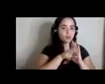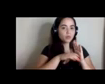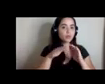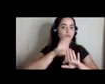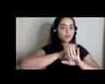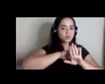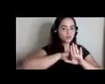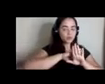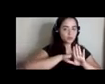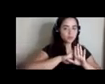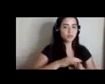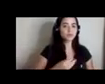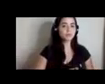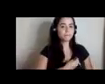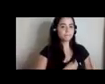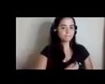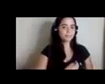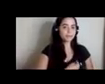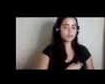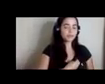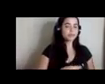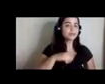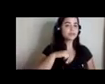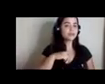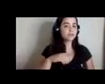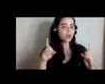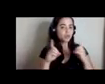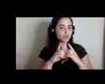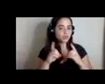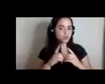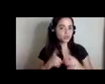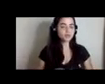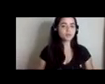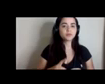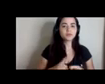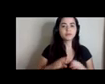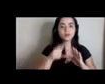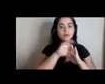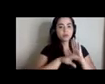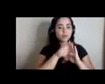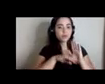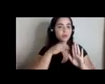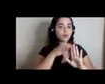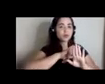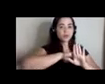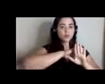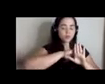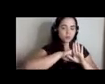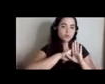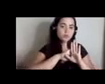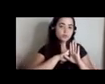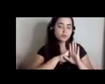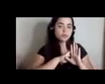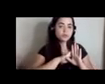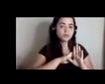é presente nas nossas dinâmicas. O currículo oculto, ele